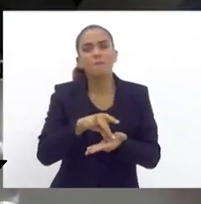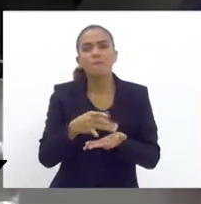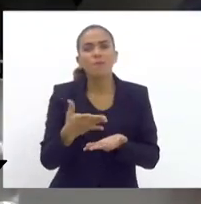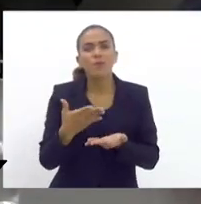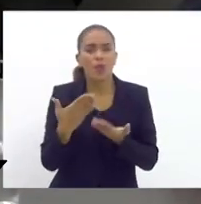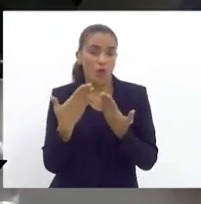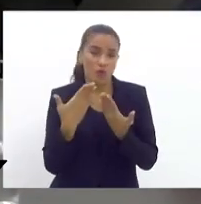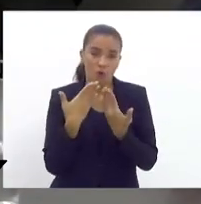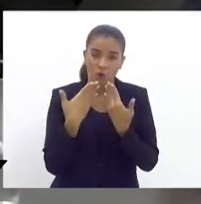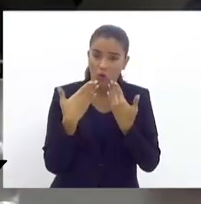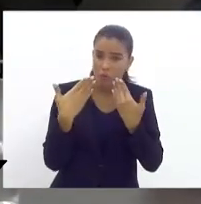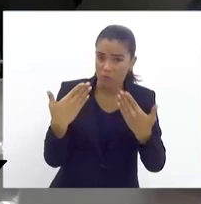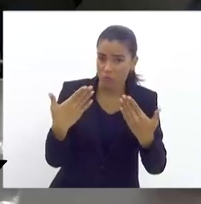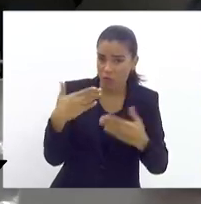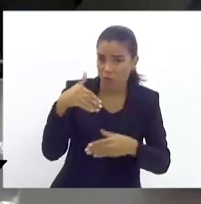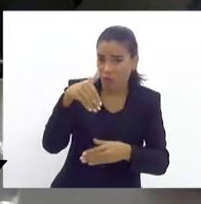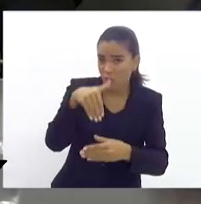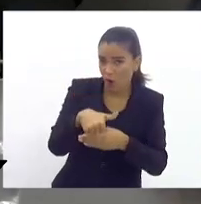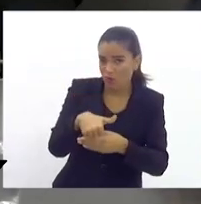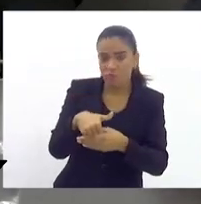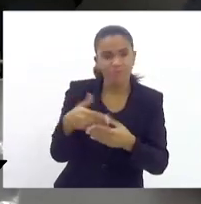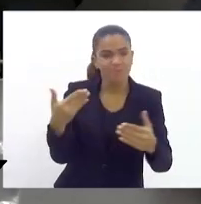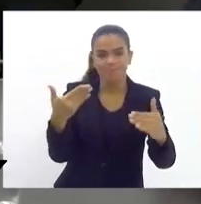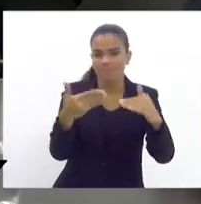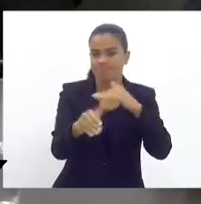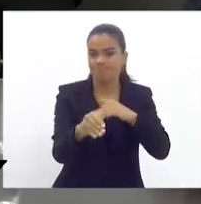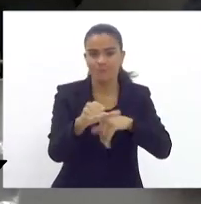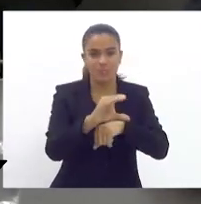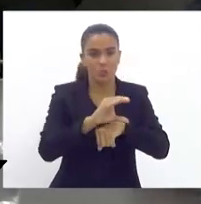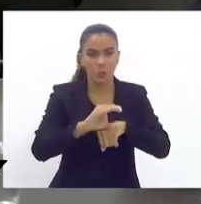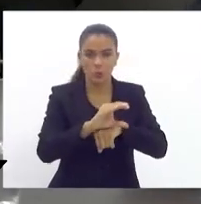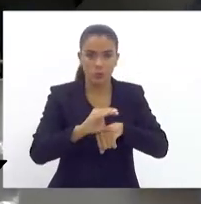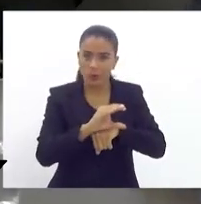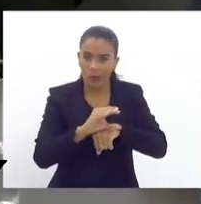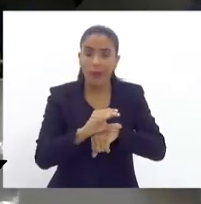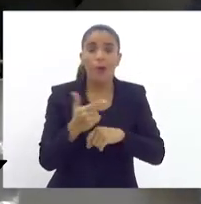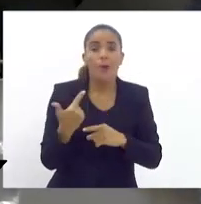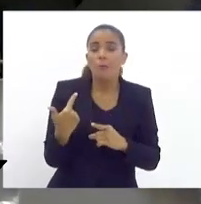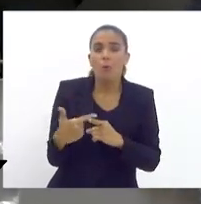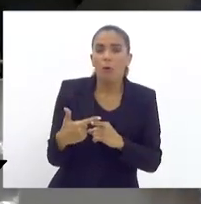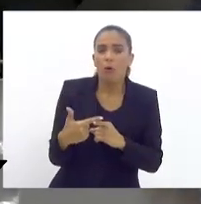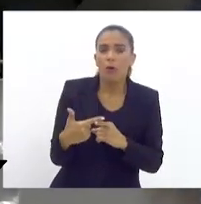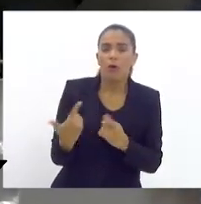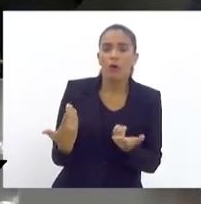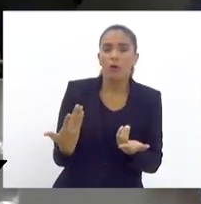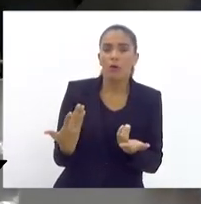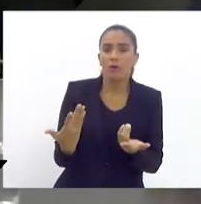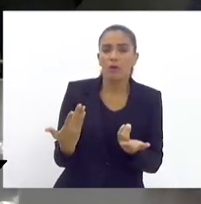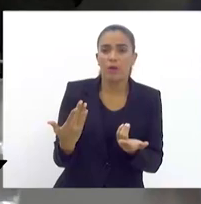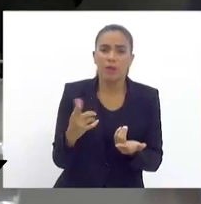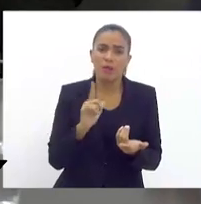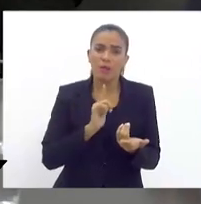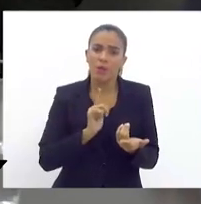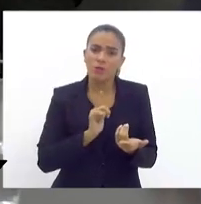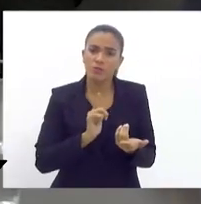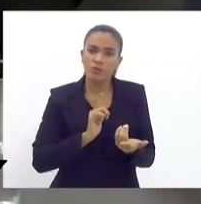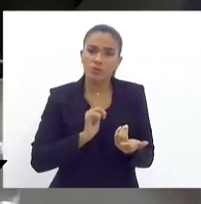manifestar o meu voto pela inconstitucionalidade, porque nós temos aqui